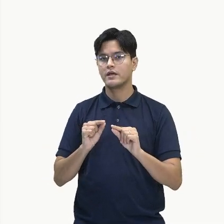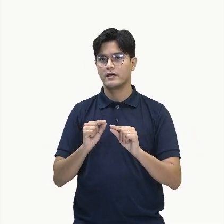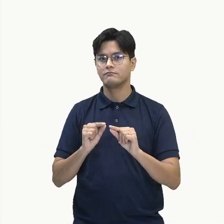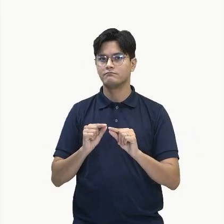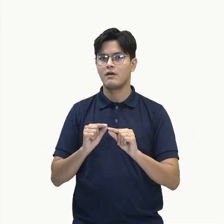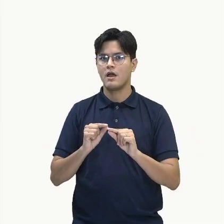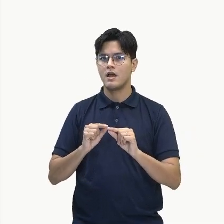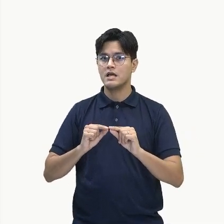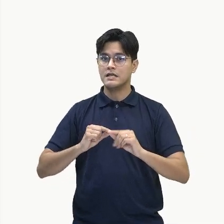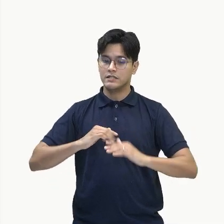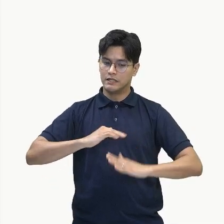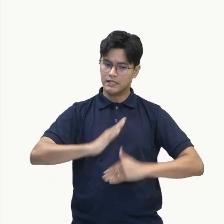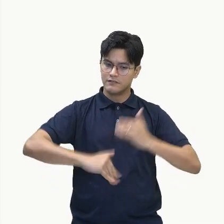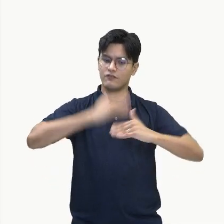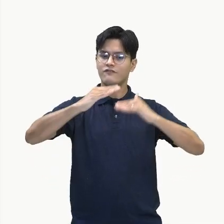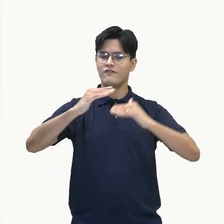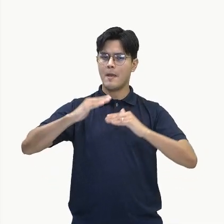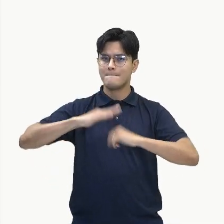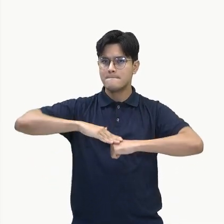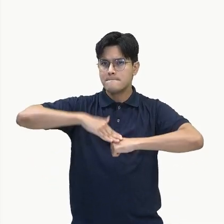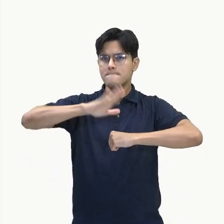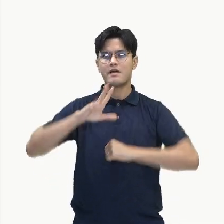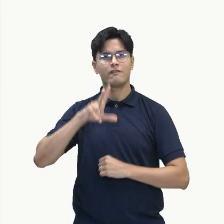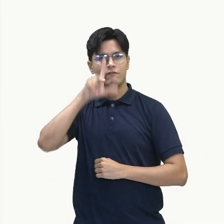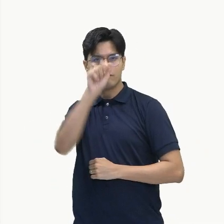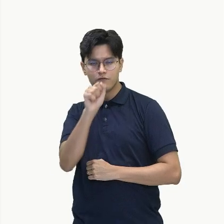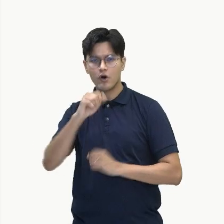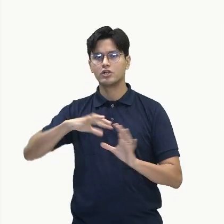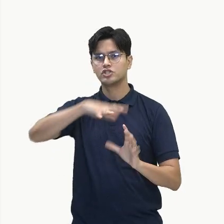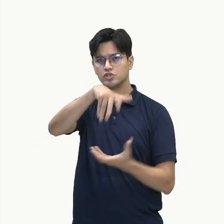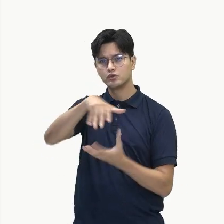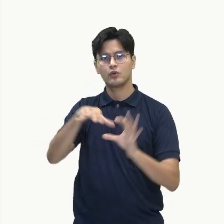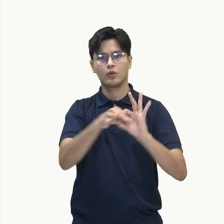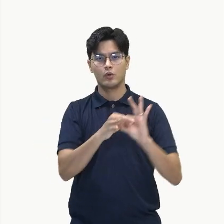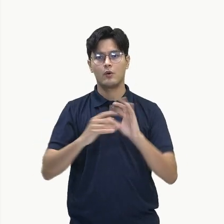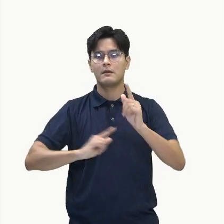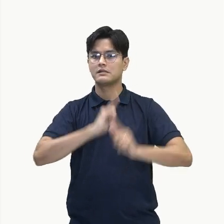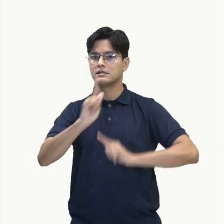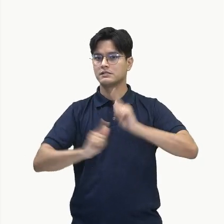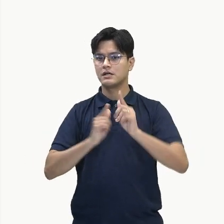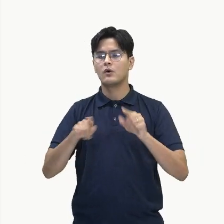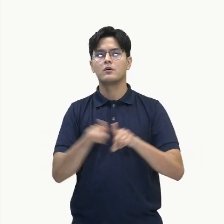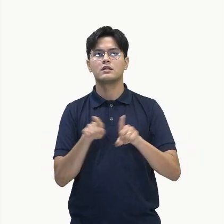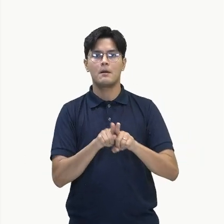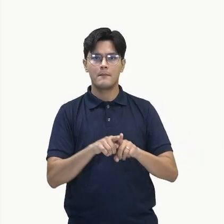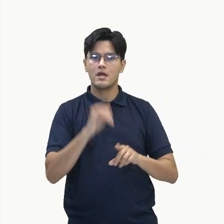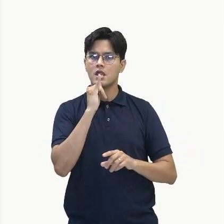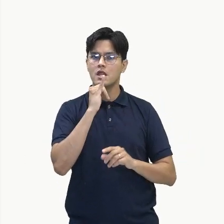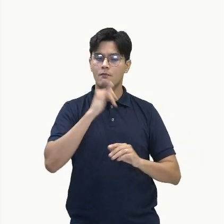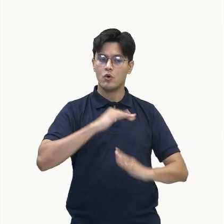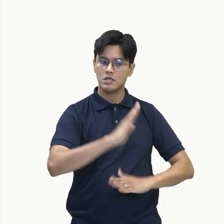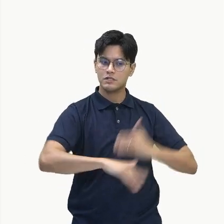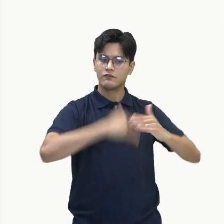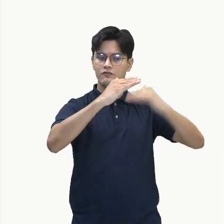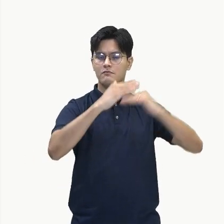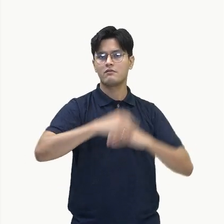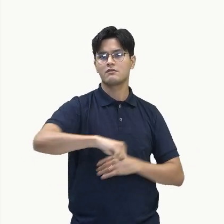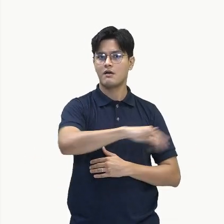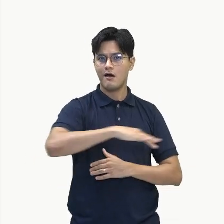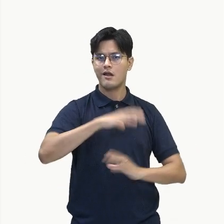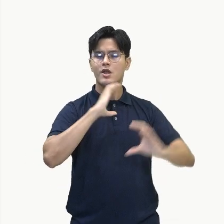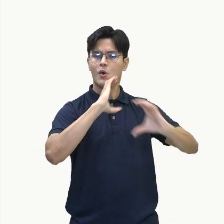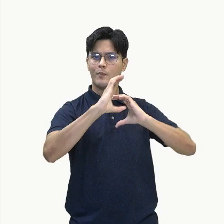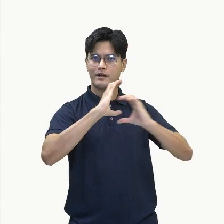forte. Prosseguindo, a gente observa que o desenvolvimento dos transportes e das comunicações reduziu ali